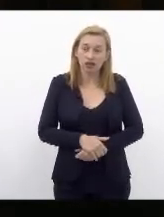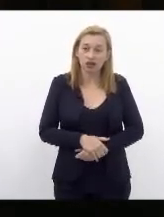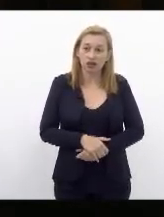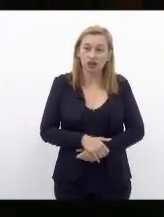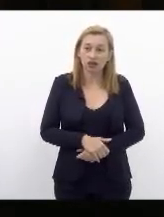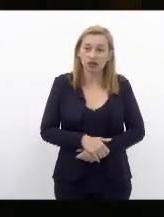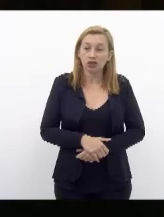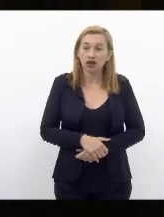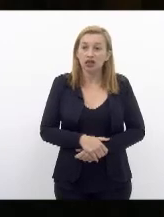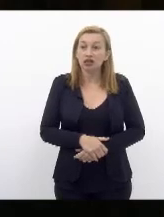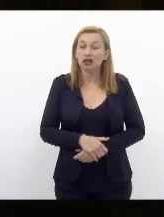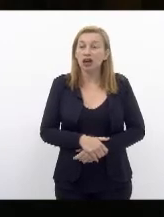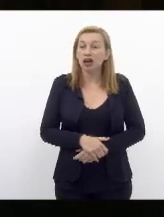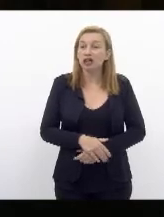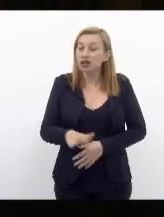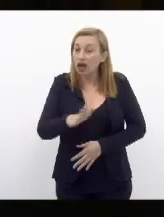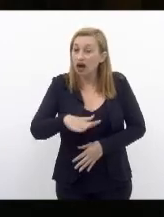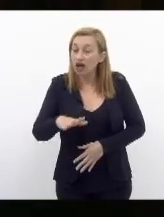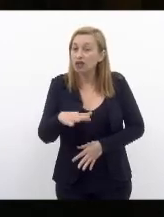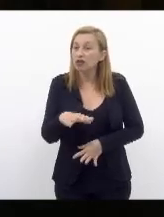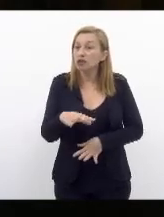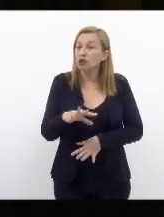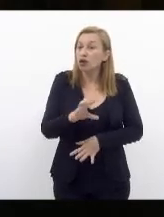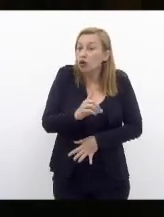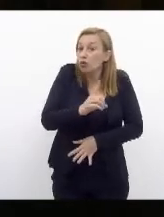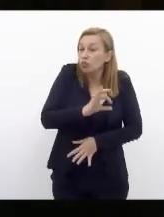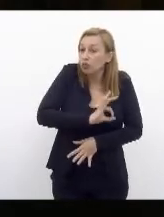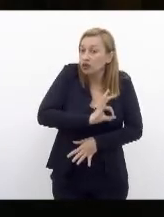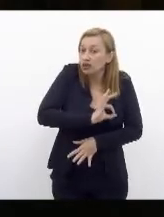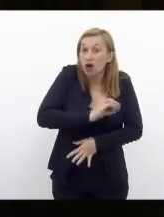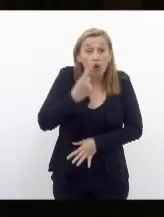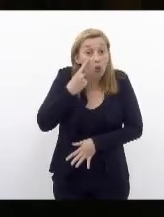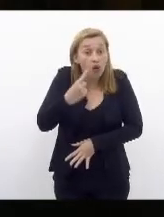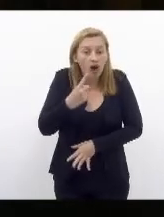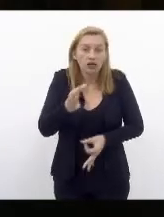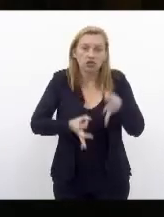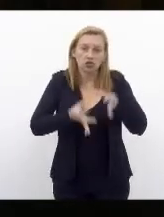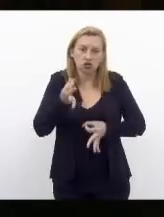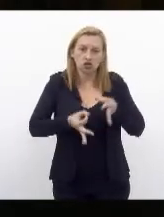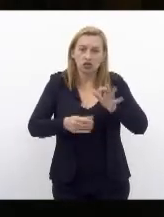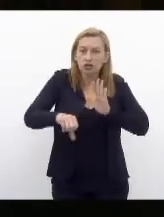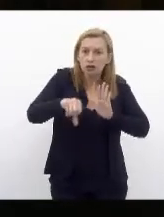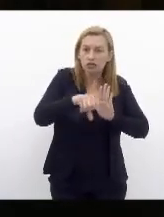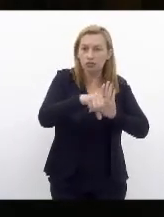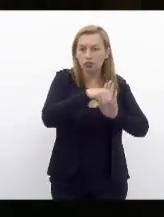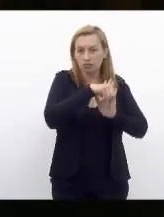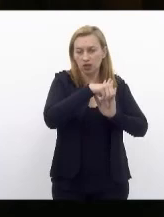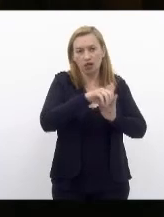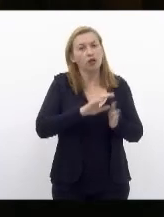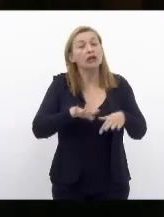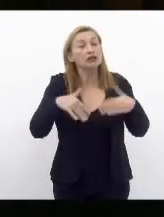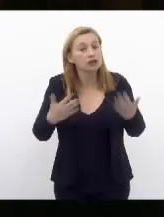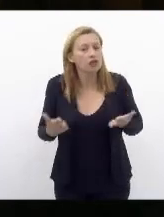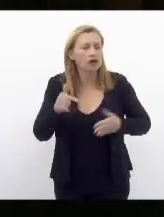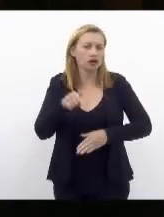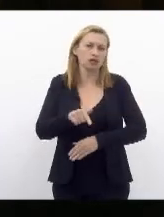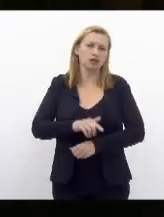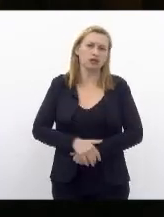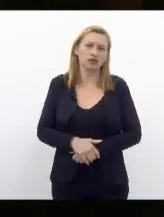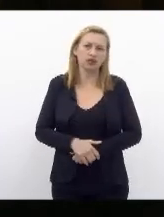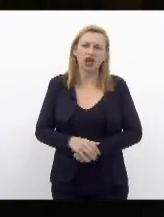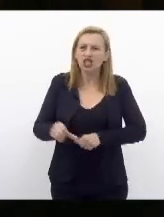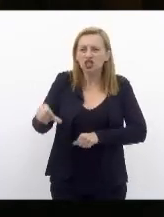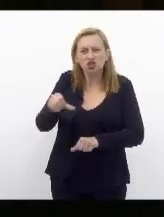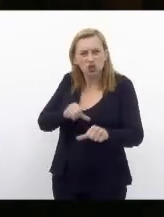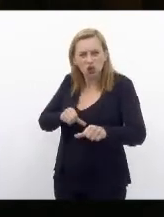sede policial e sob o olhar da justiça criminal. Então aqui, essa